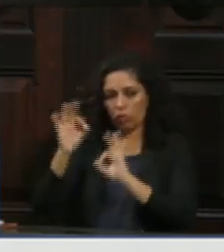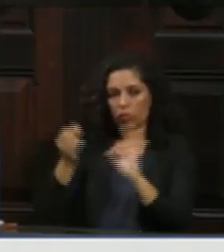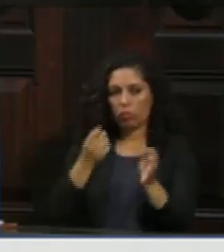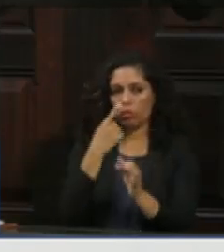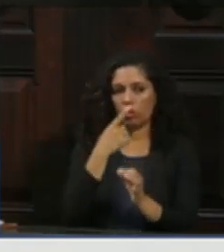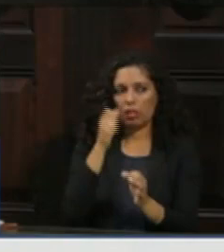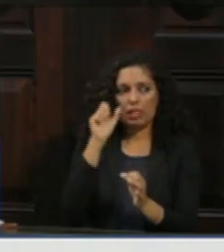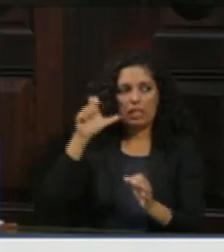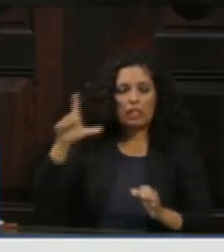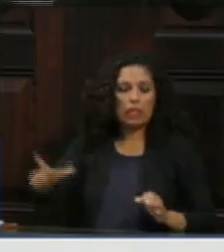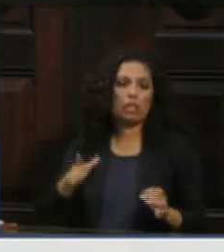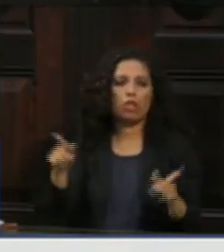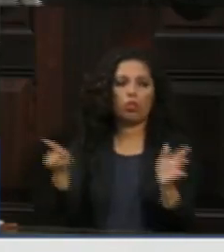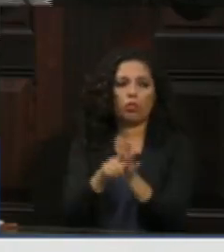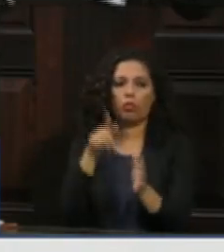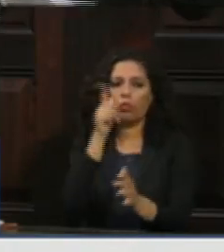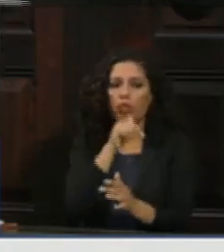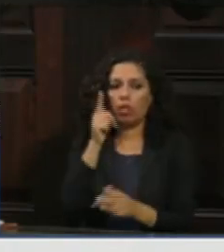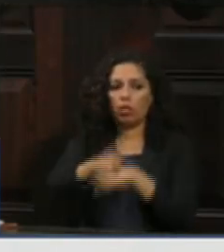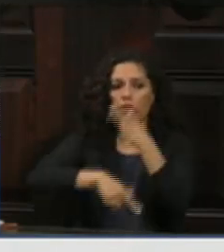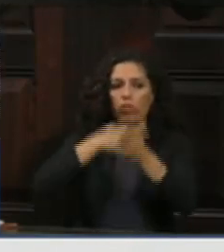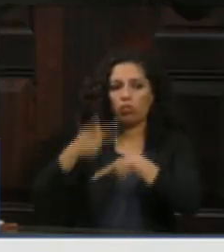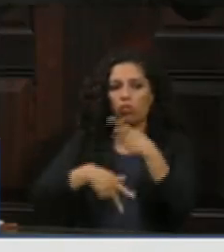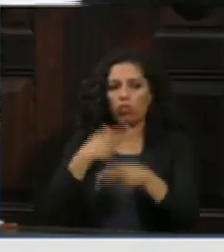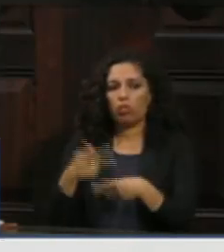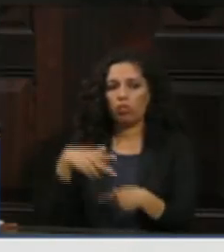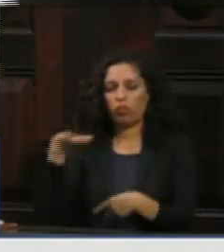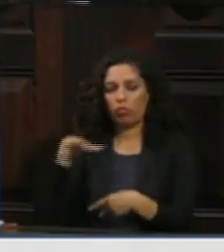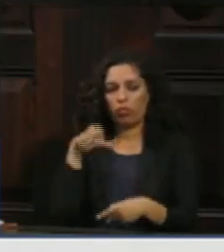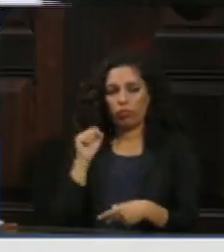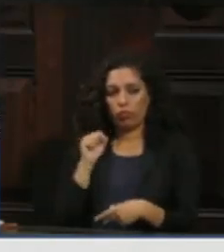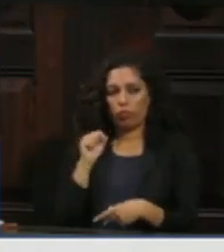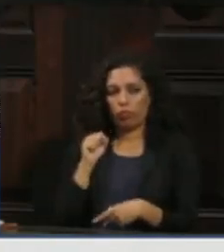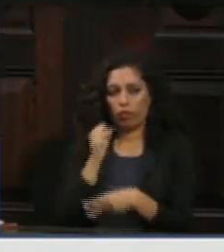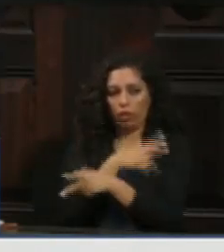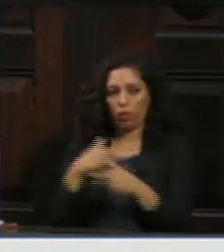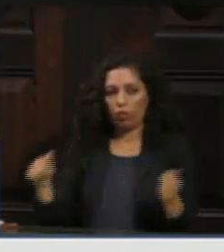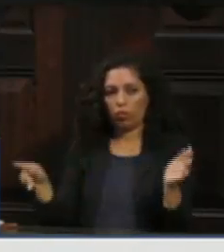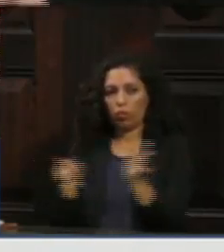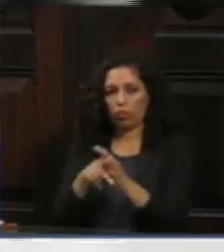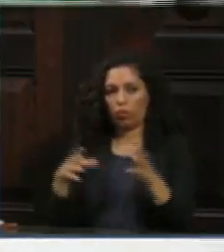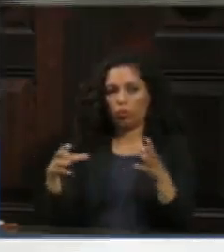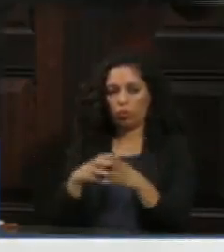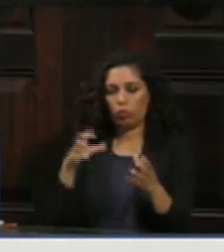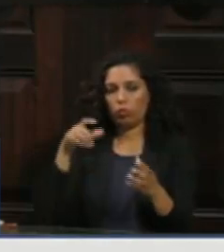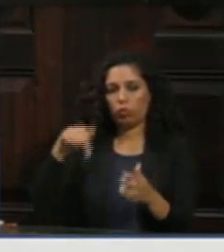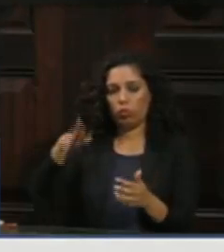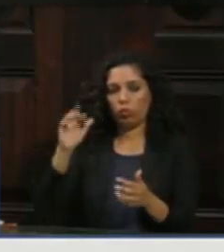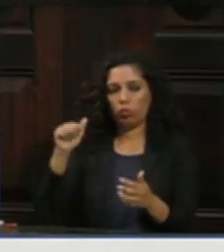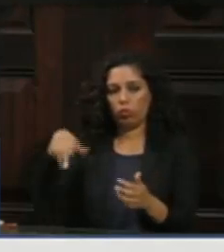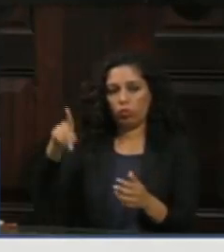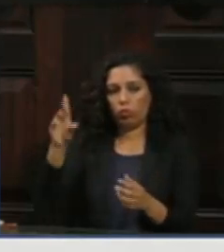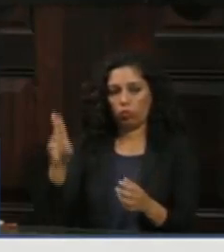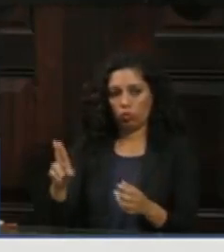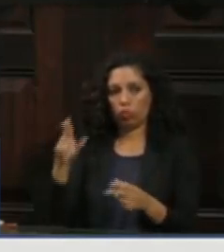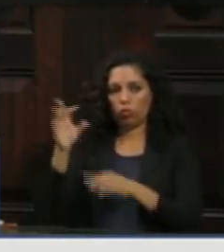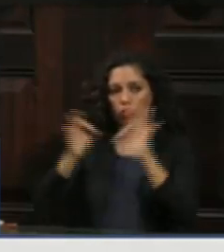problema complicado. Por quê? O Médio Paraíba cede a água para o Comitê do